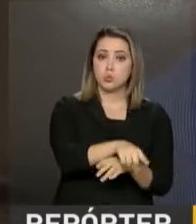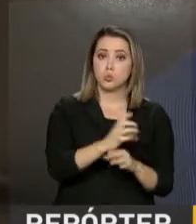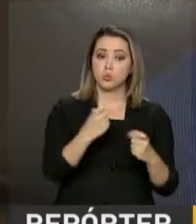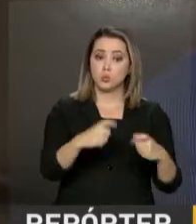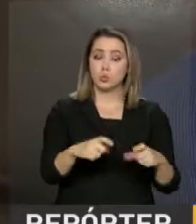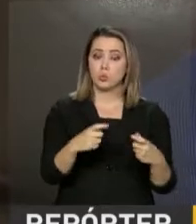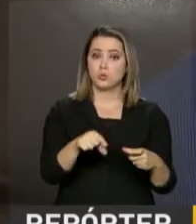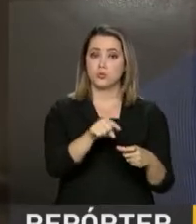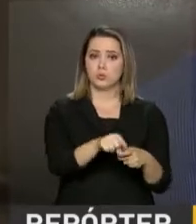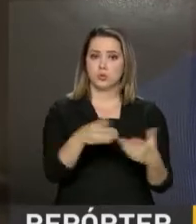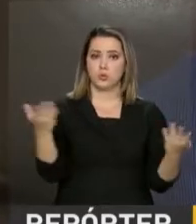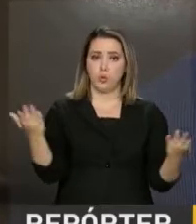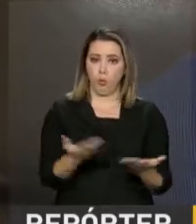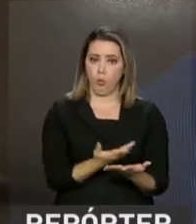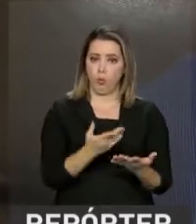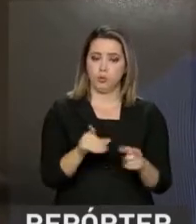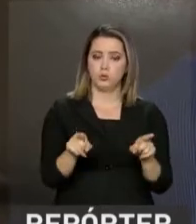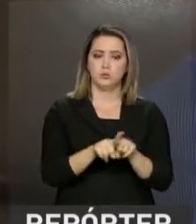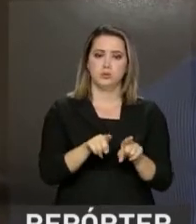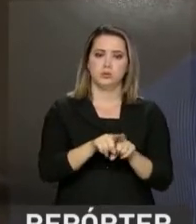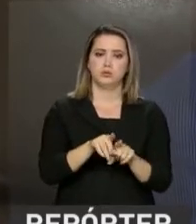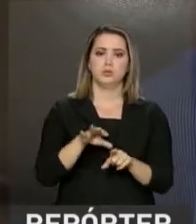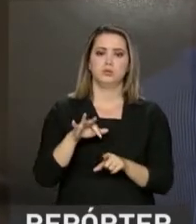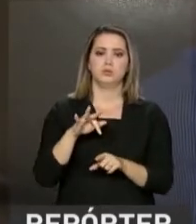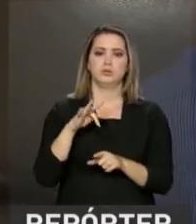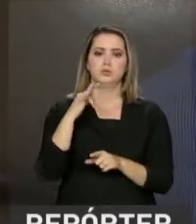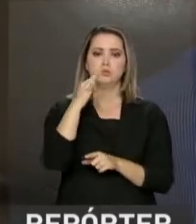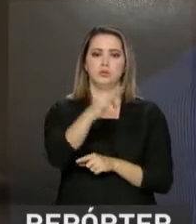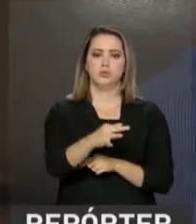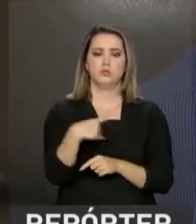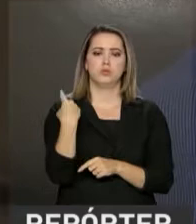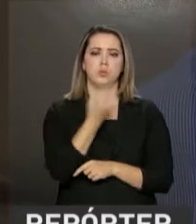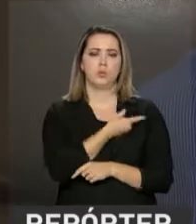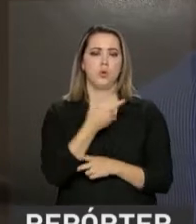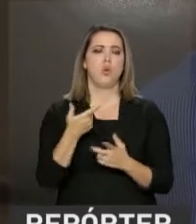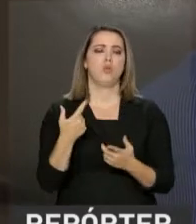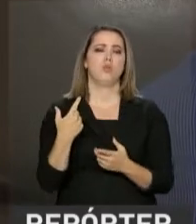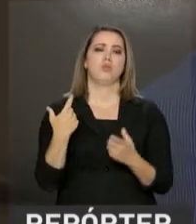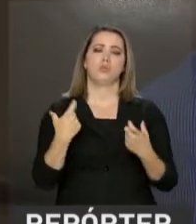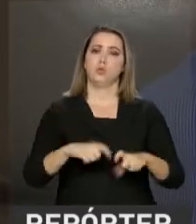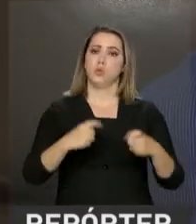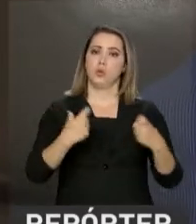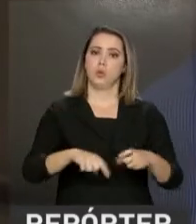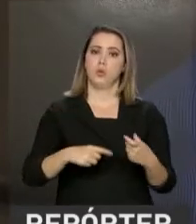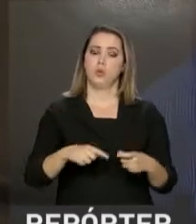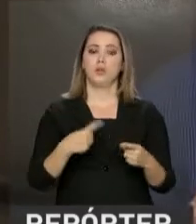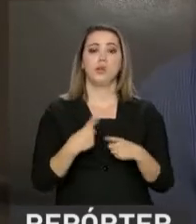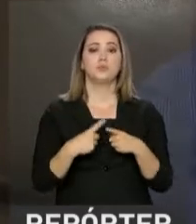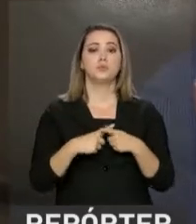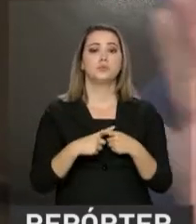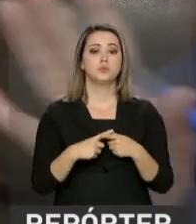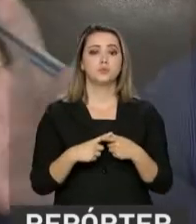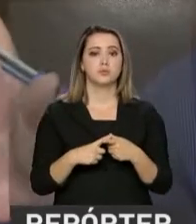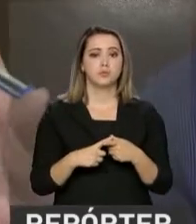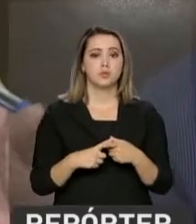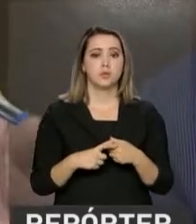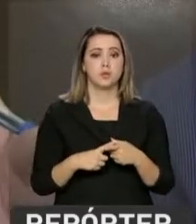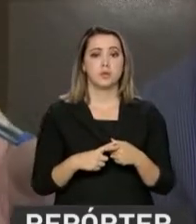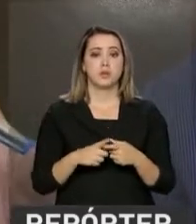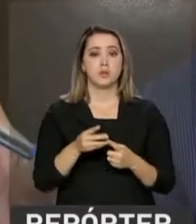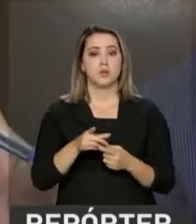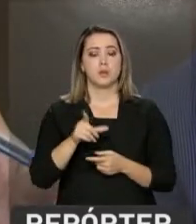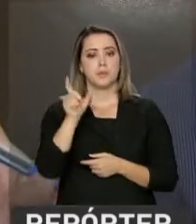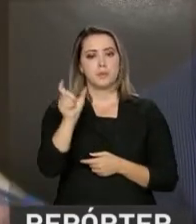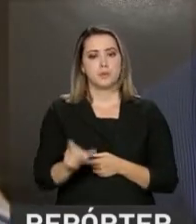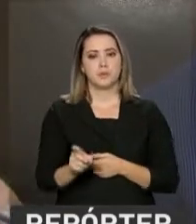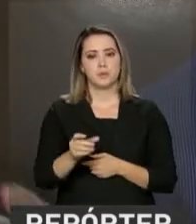ficar beneficiando muito a nossa região porque quem quem mora na zona